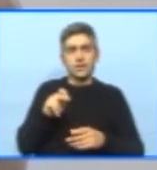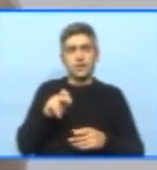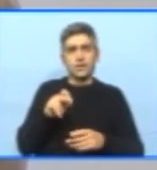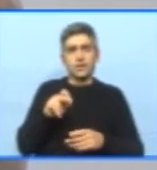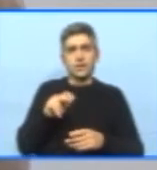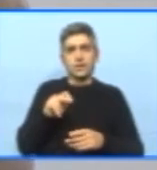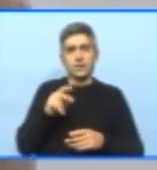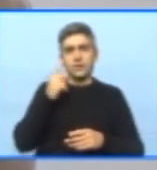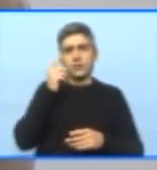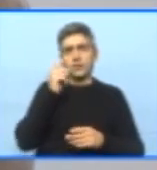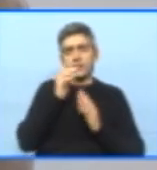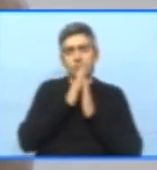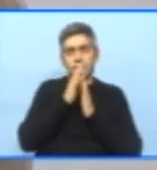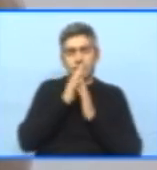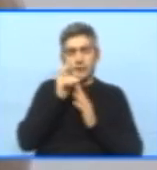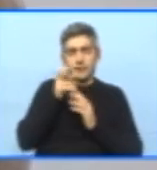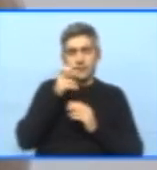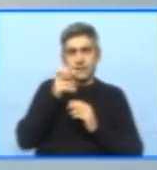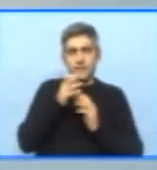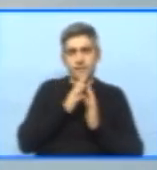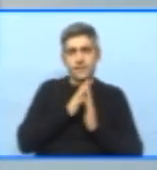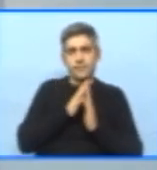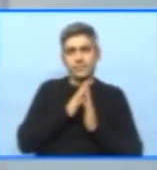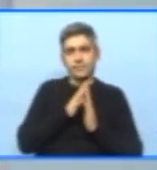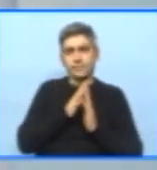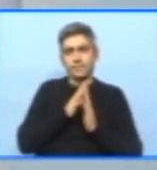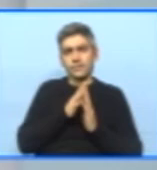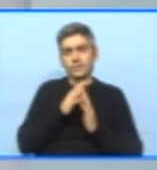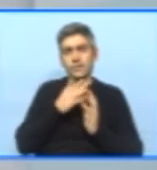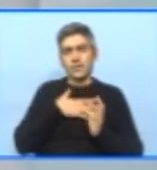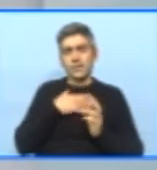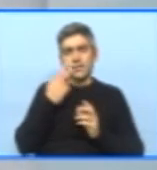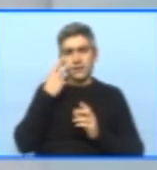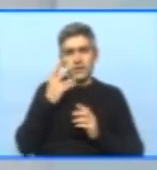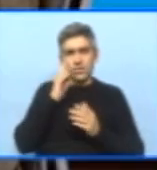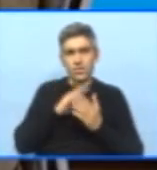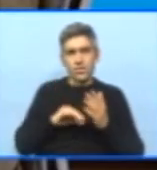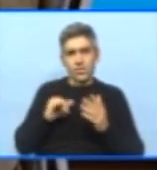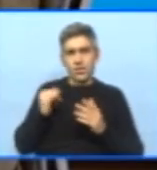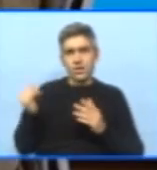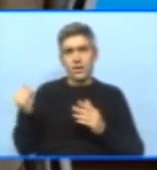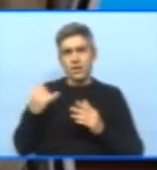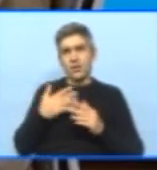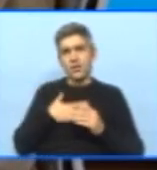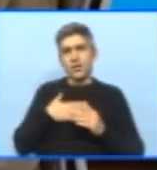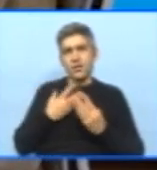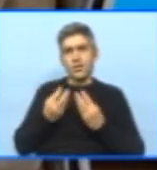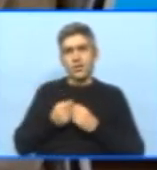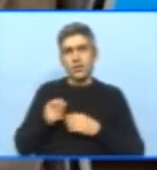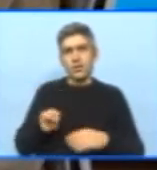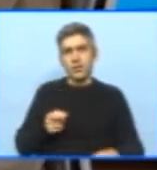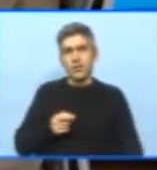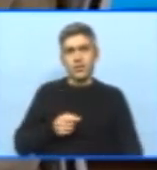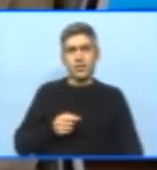tinha um paroquiano, certamente, que dizia que não queria ver um colega, não podia estar com ele.